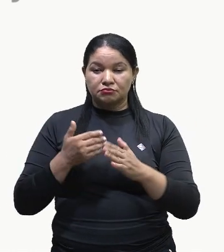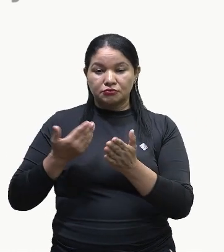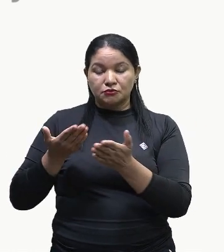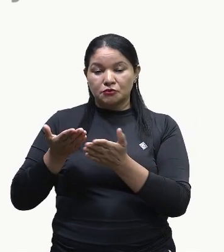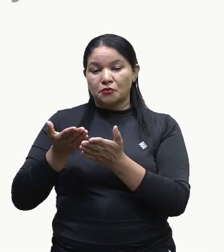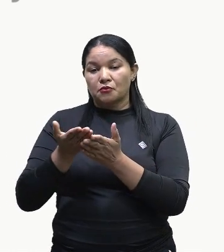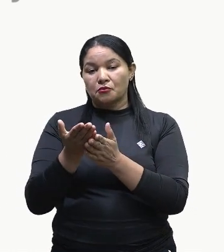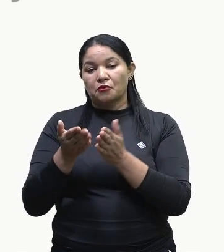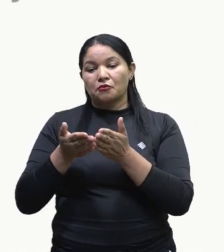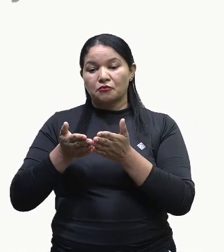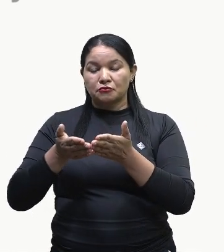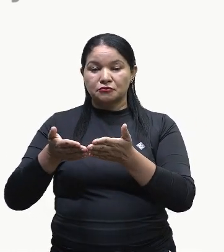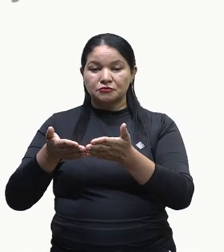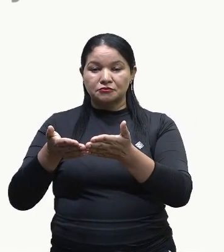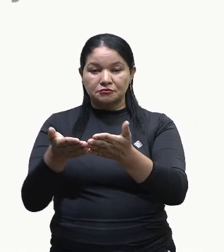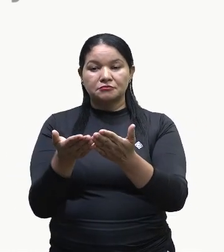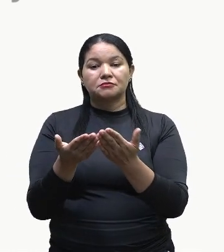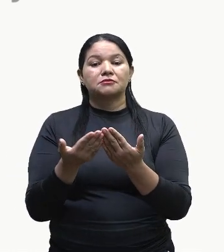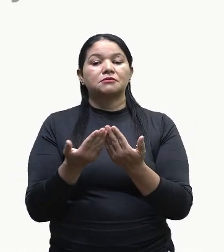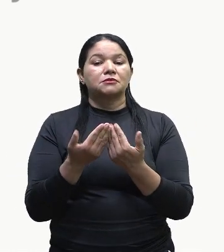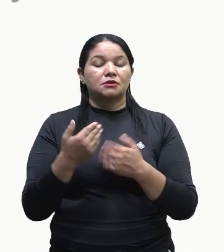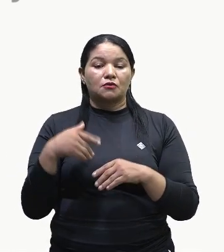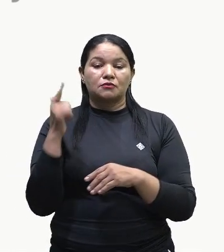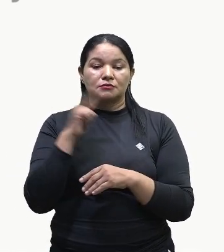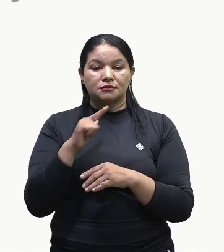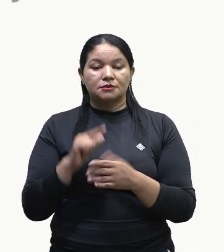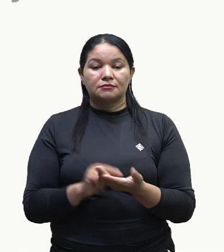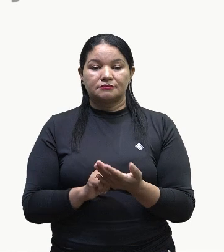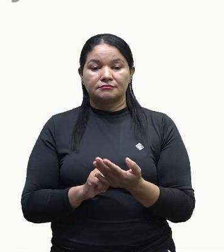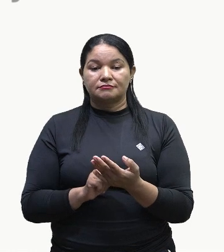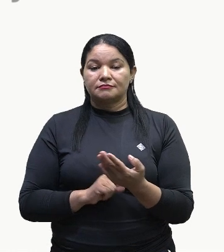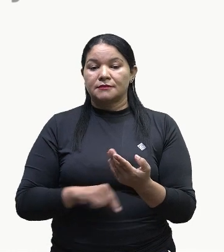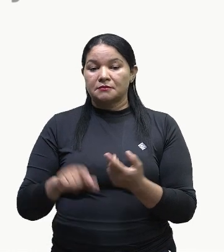Atlântico. Por isso que possui esse nome, trans, que é de